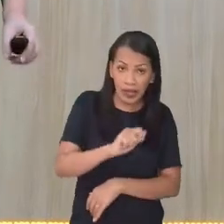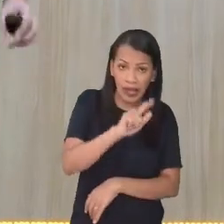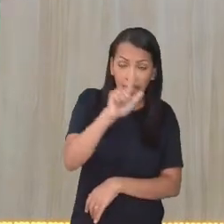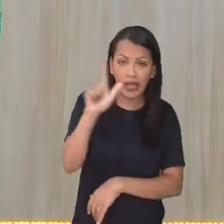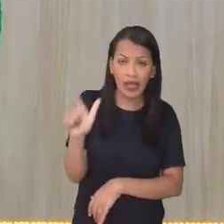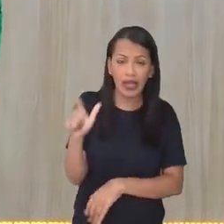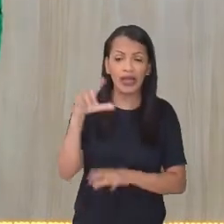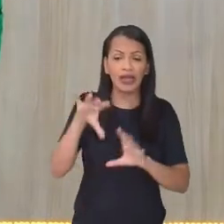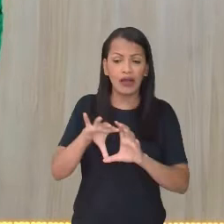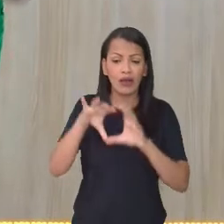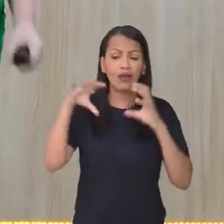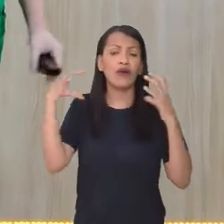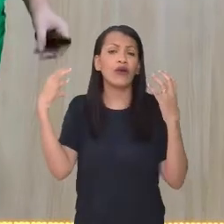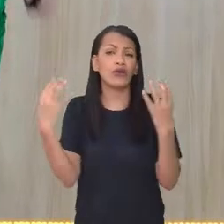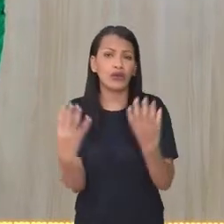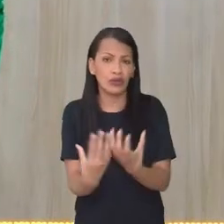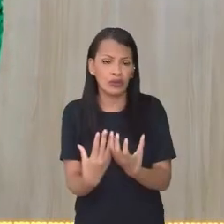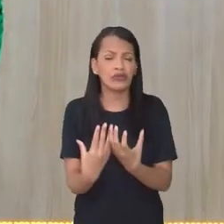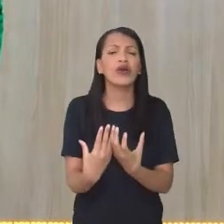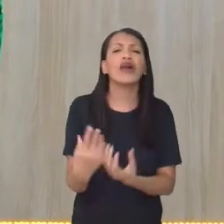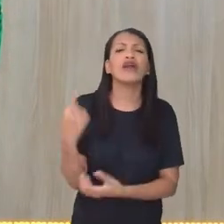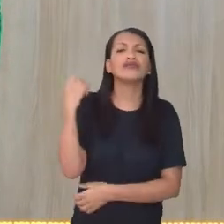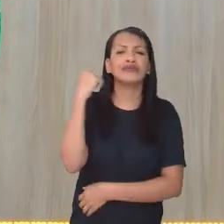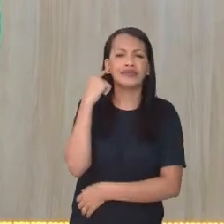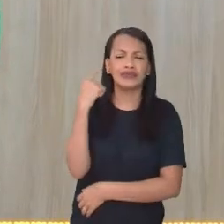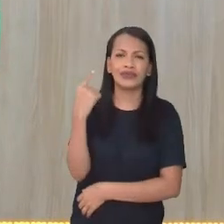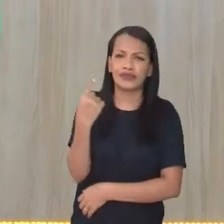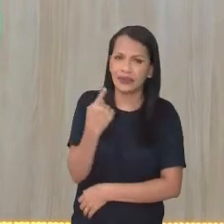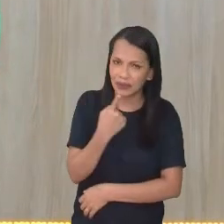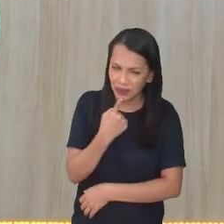na comunidade deles. É